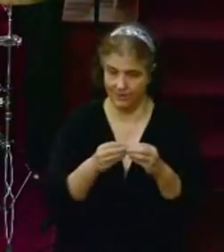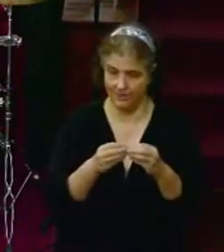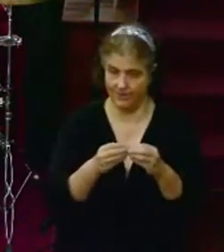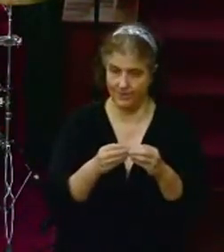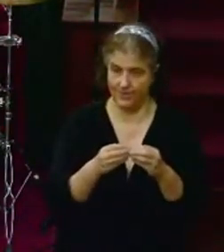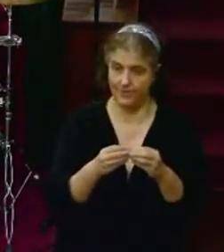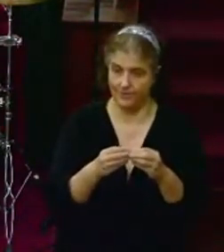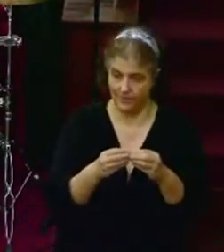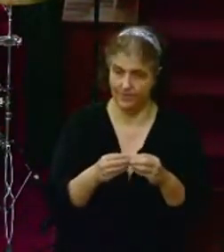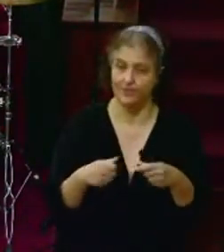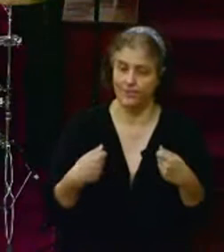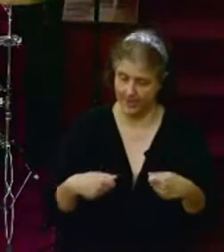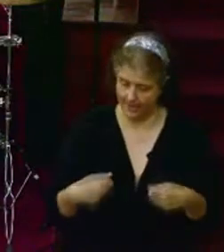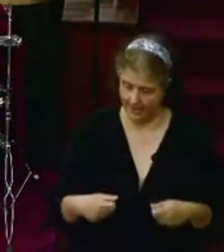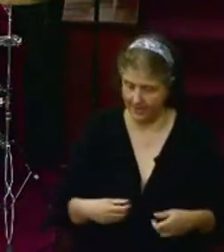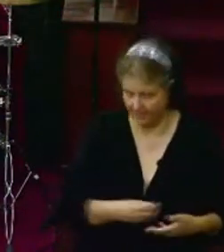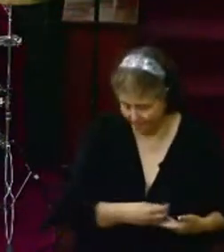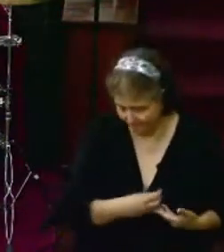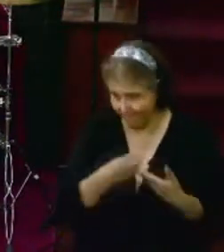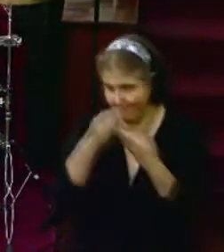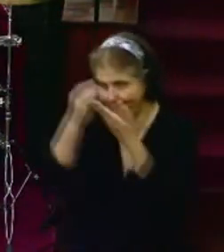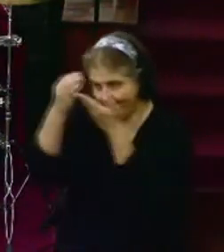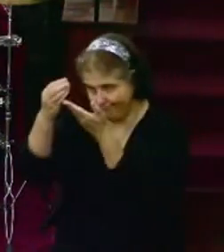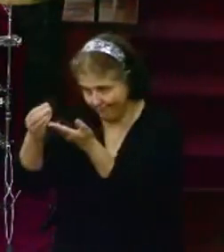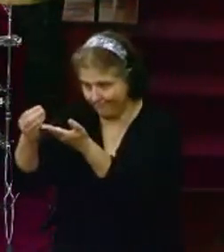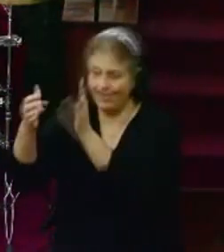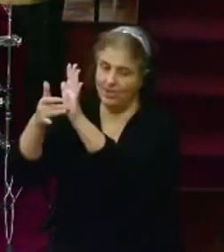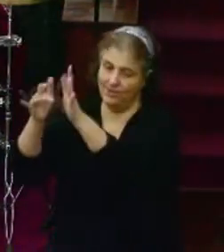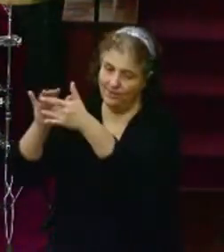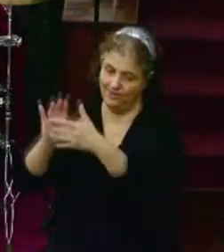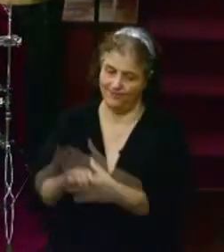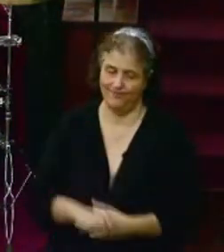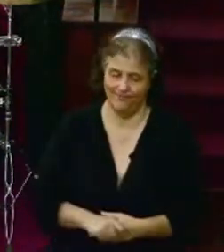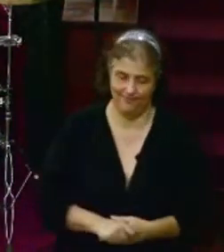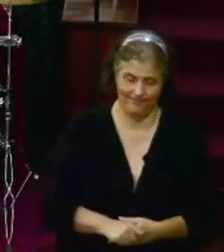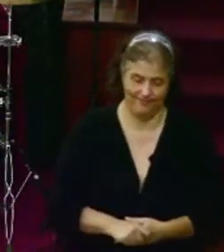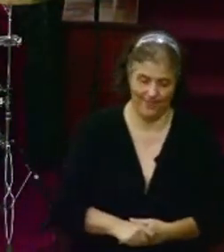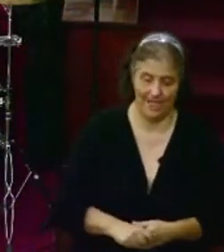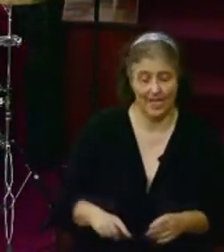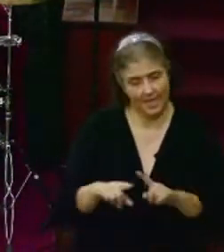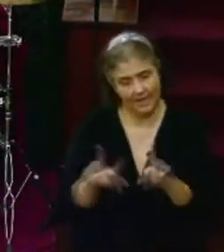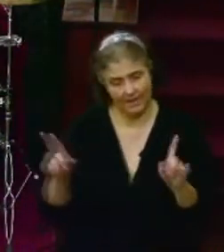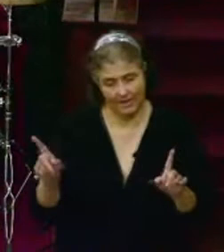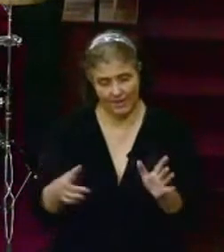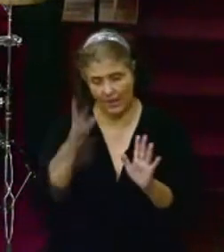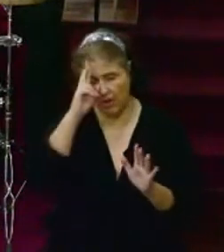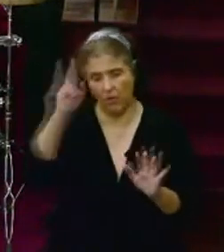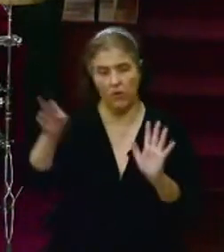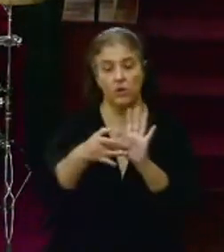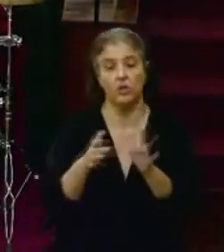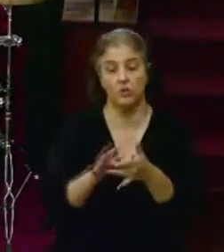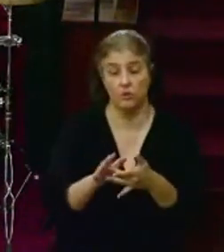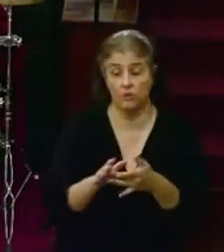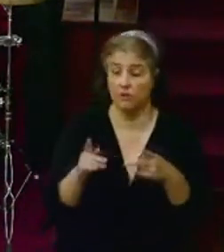isto totalmente aos pés de Cristo Jesus. O texto nos informa que o Senhor Jesus, concluindo suas